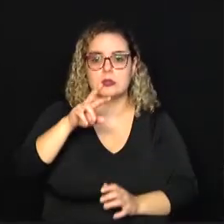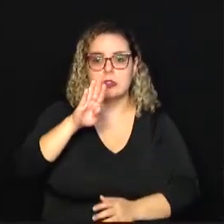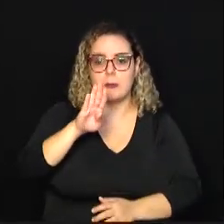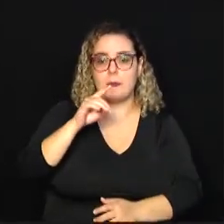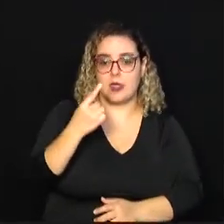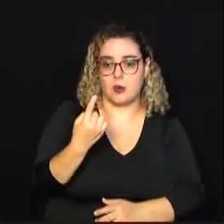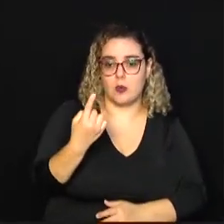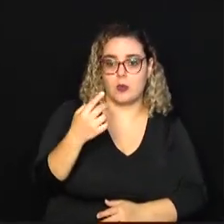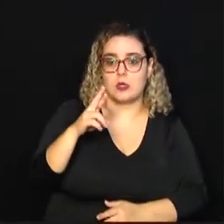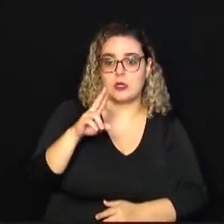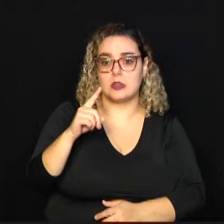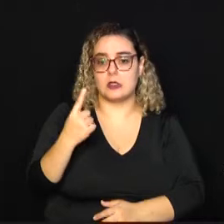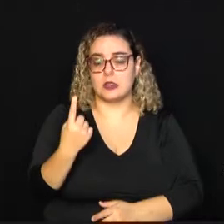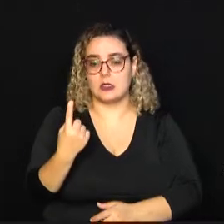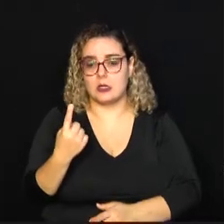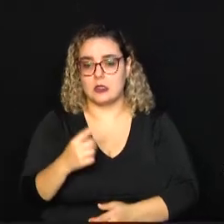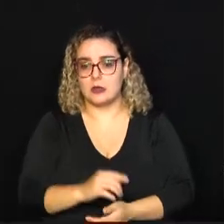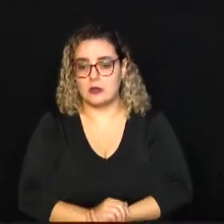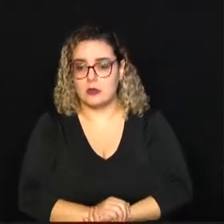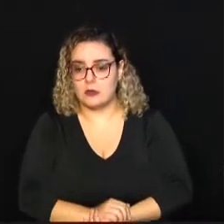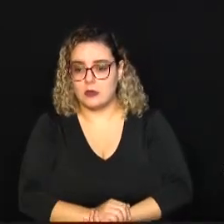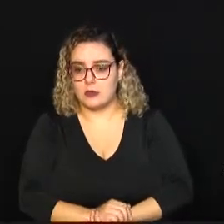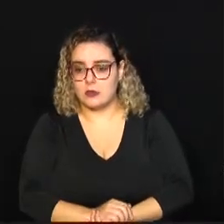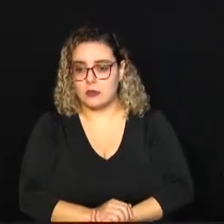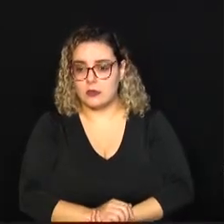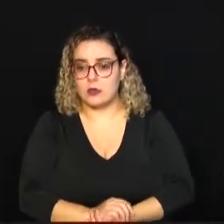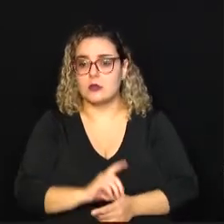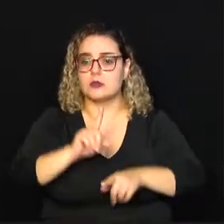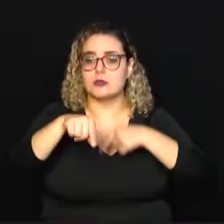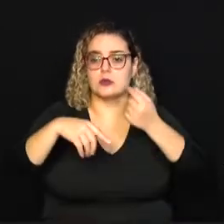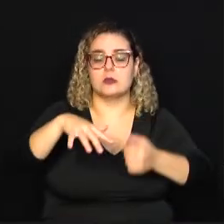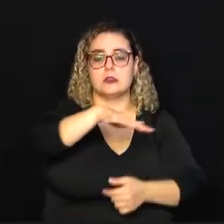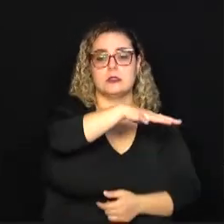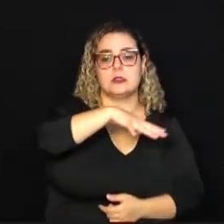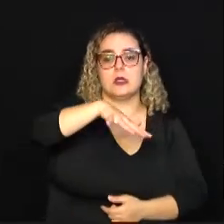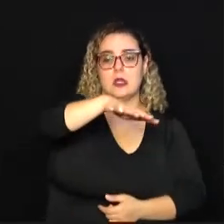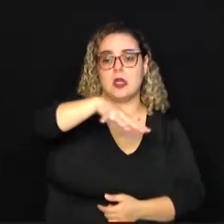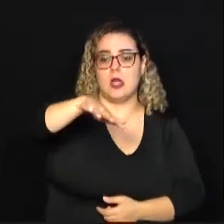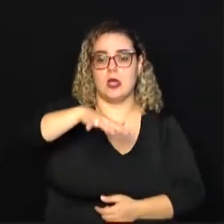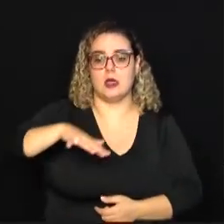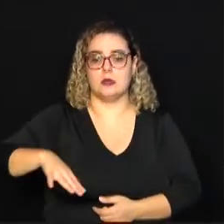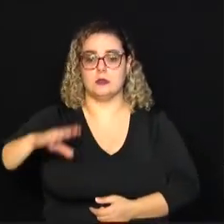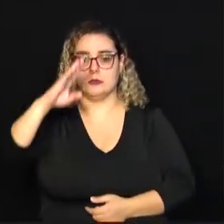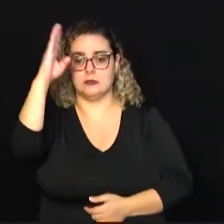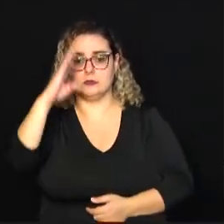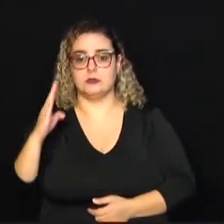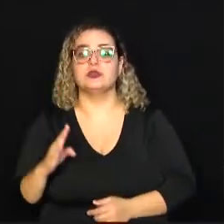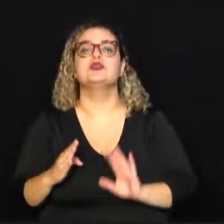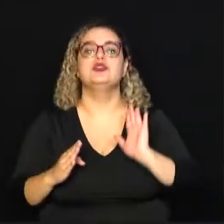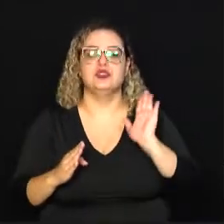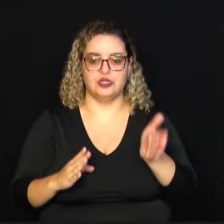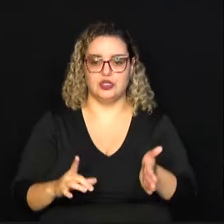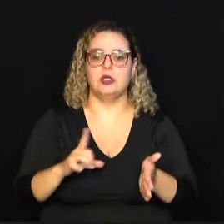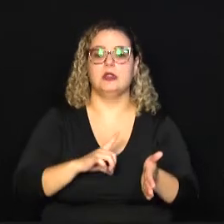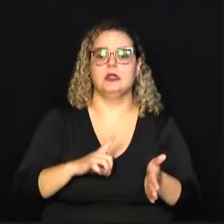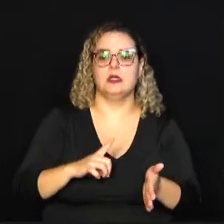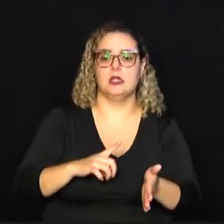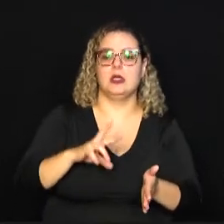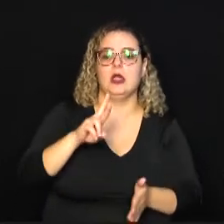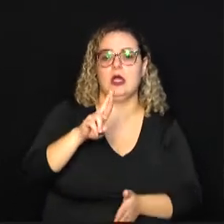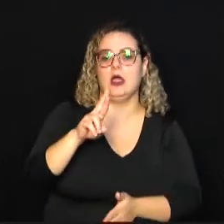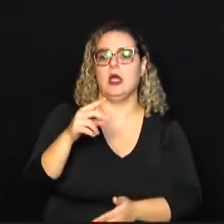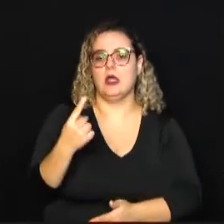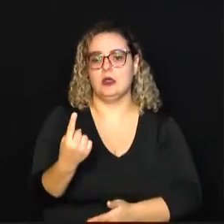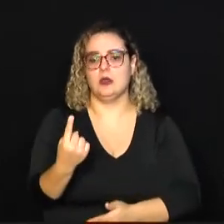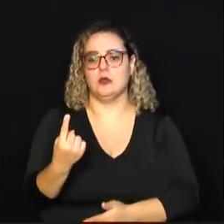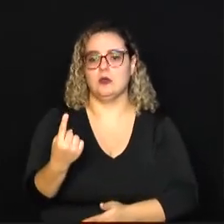circulantes. As outras regiões do Brasil, todas hoje, já têm a variante P1 como a principal ou a